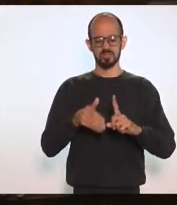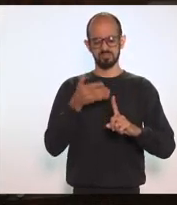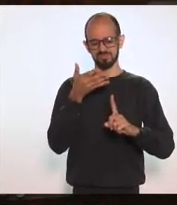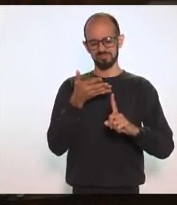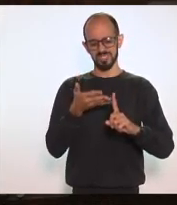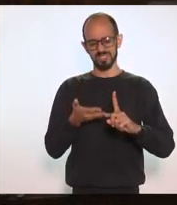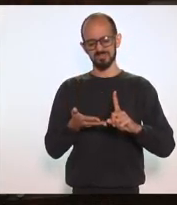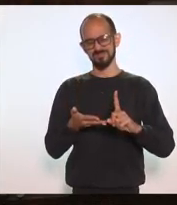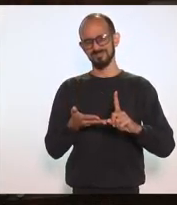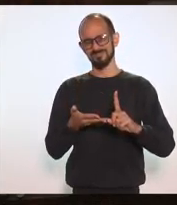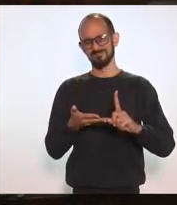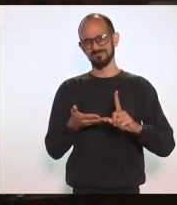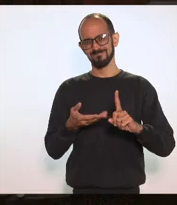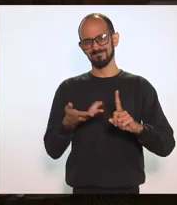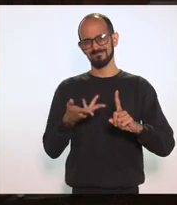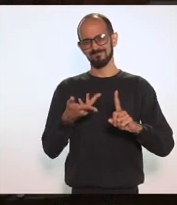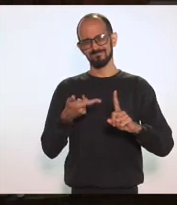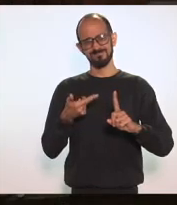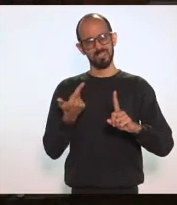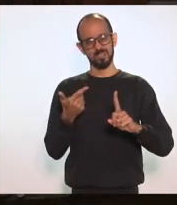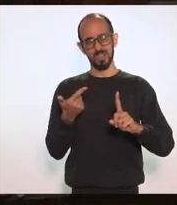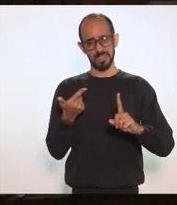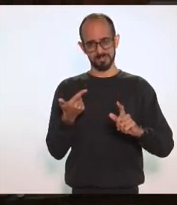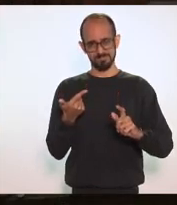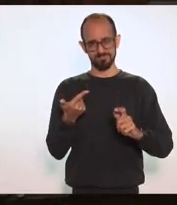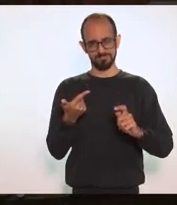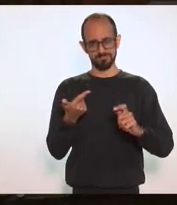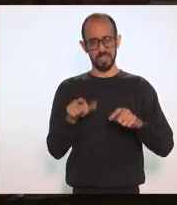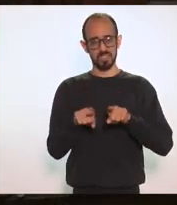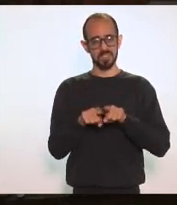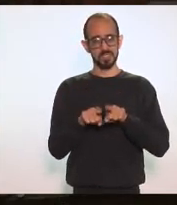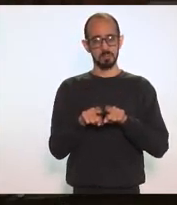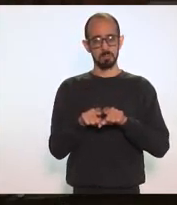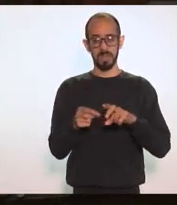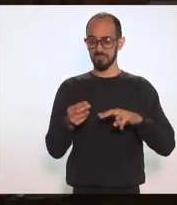do sistema prisional, que é